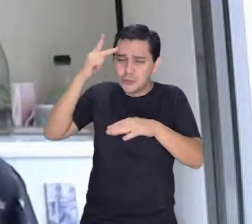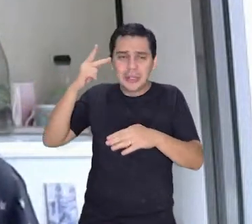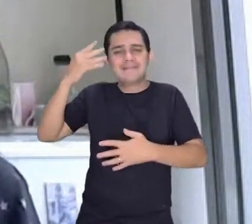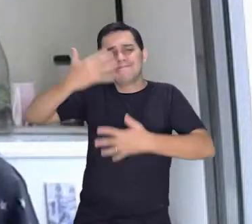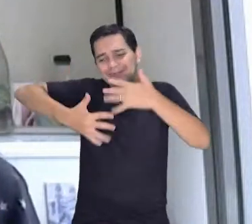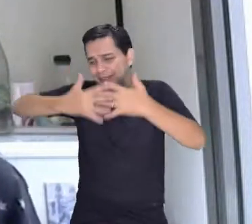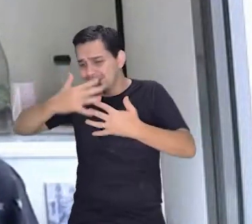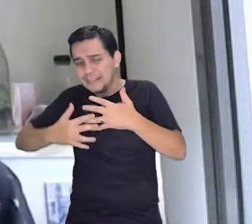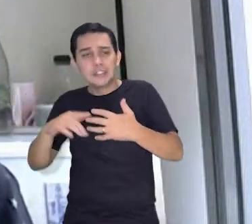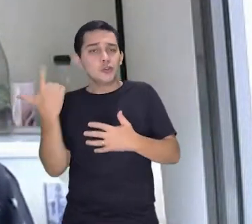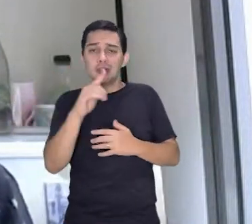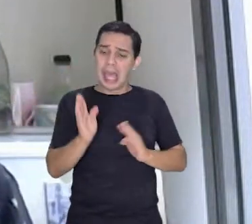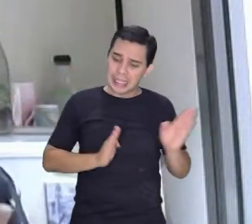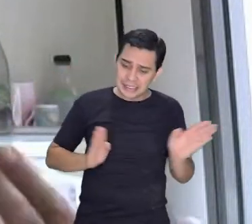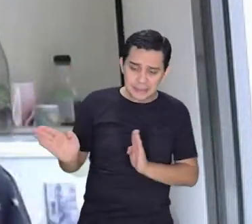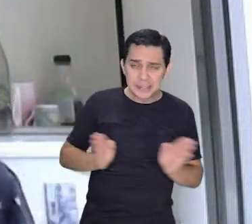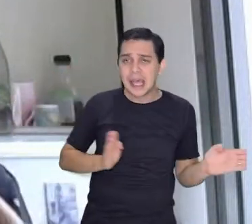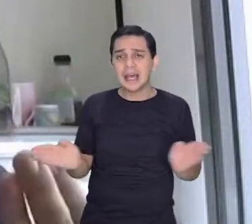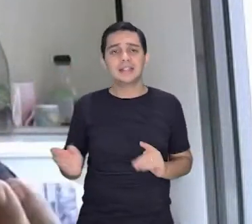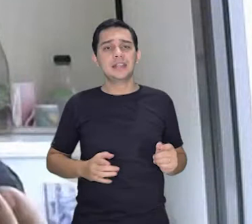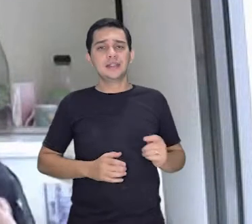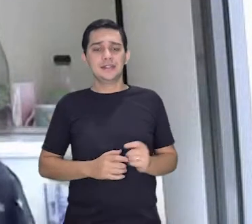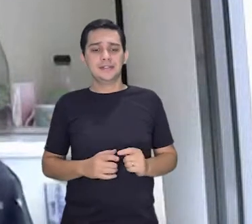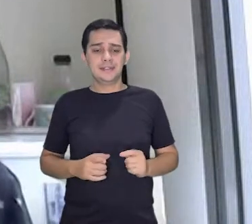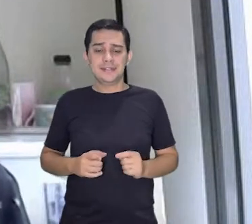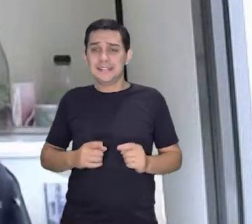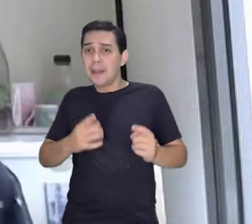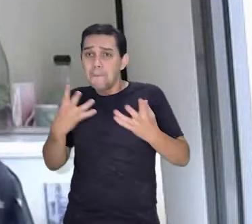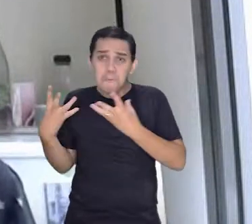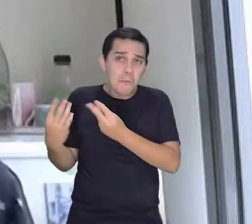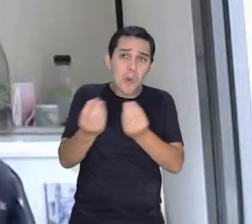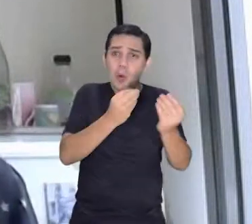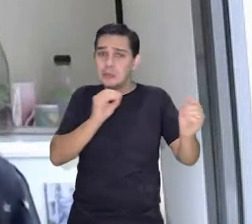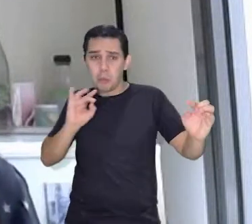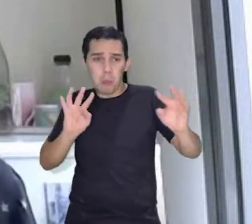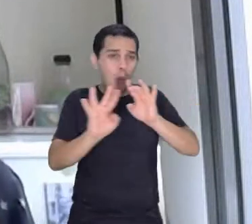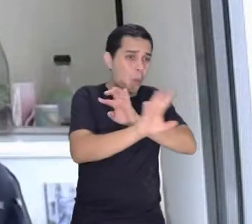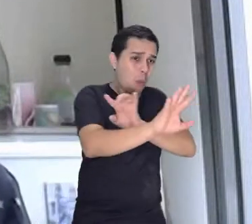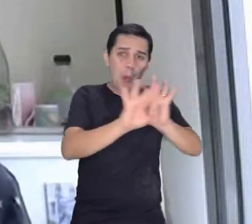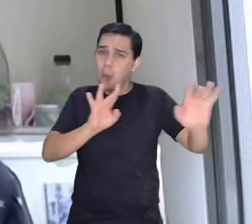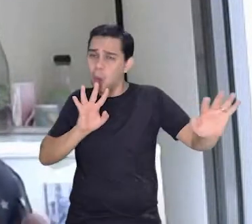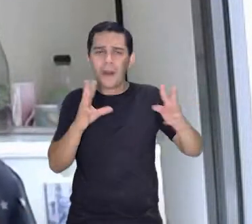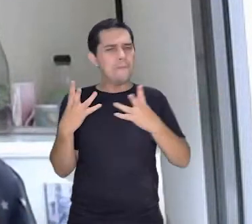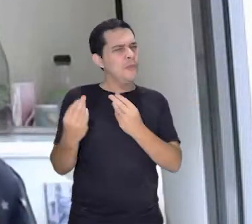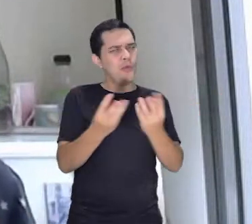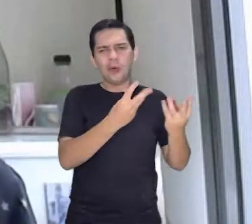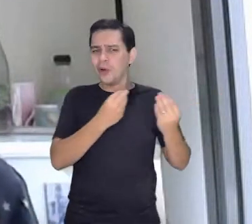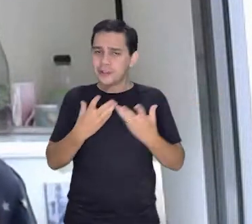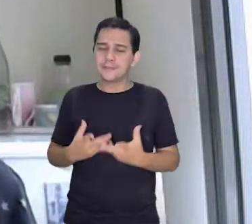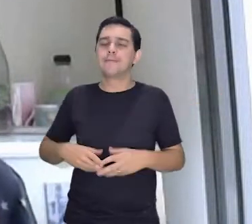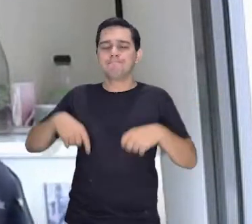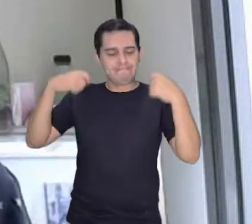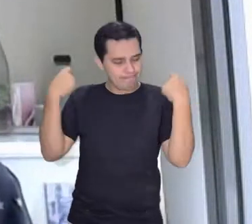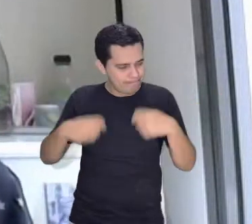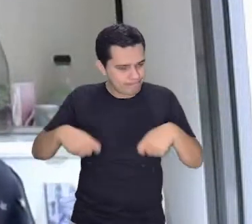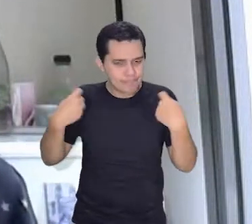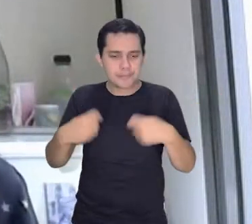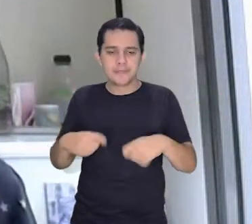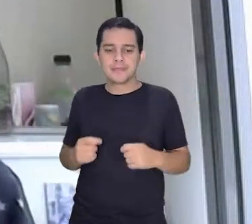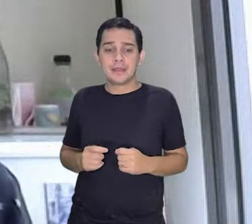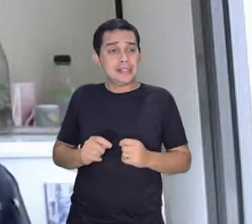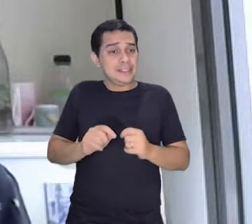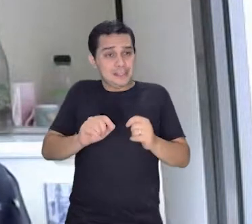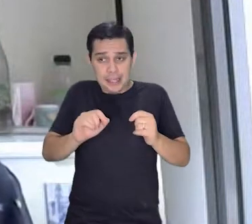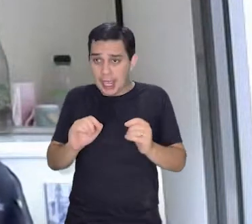com a falta de acessibilidade, ou seja, esse fluxo ele é contínuo. Então, há necessidade, né, de se